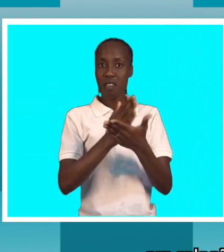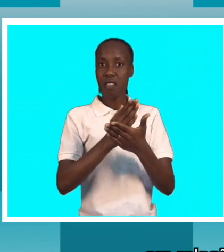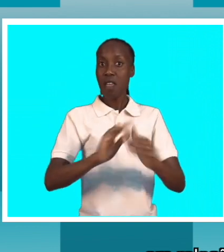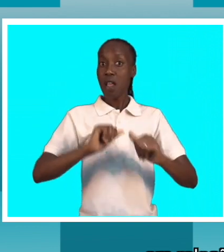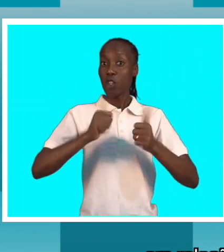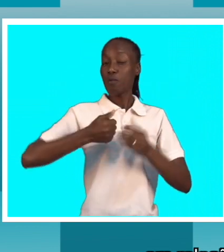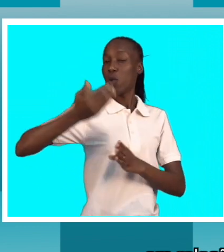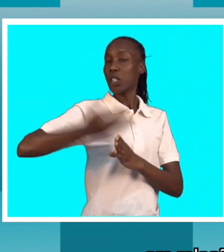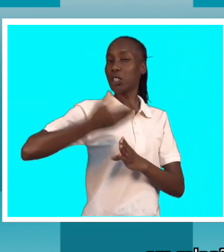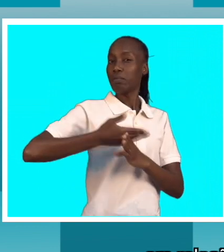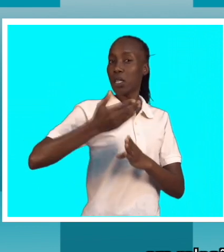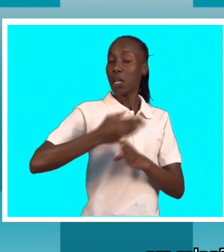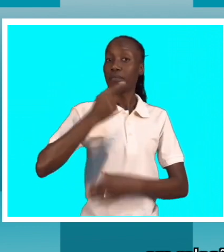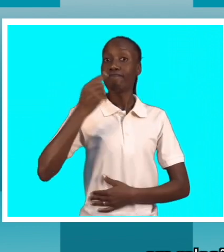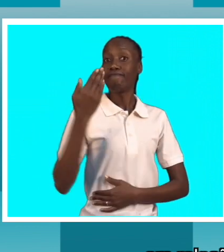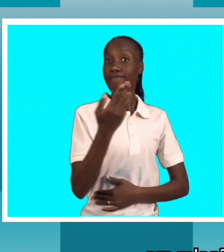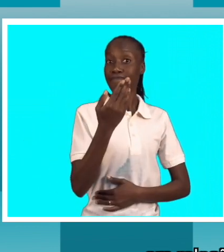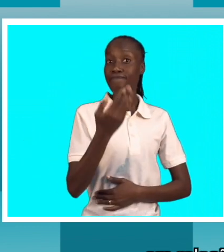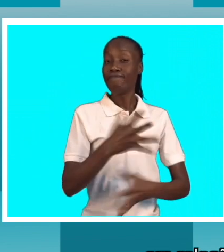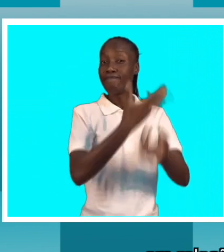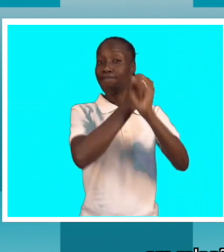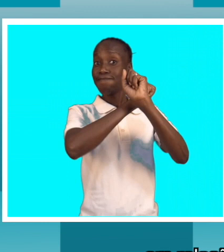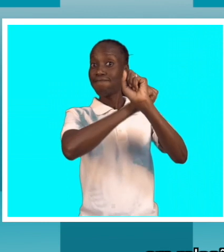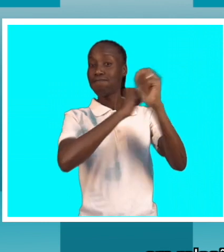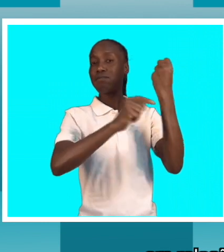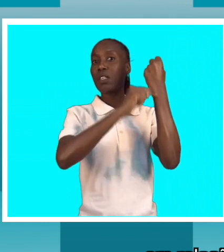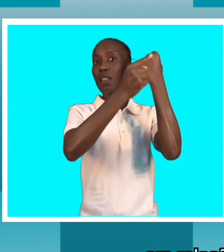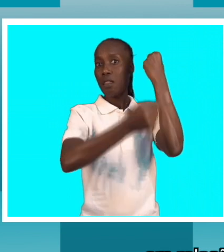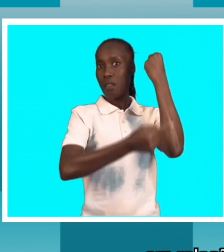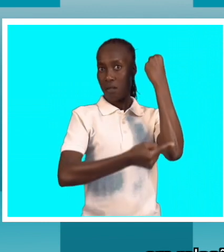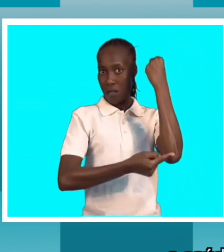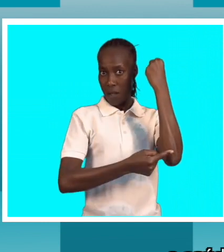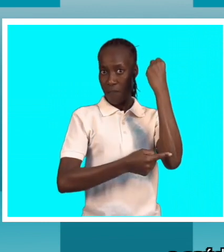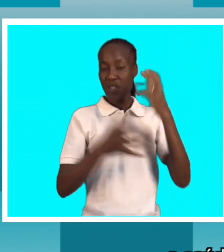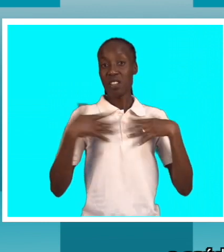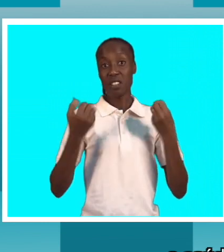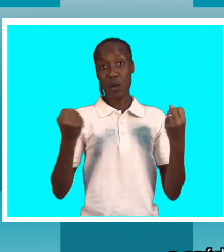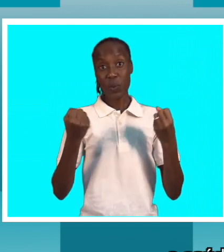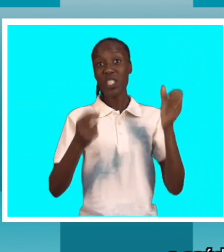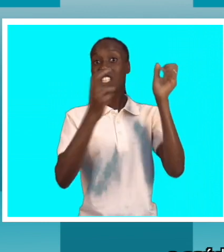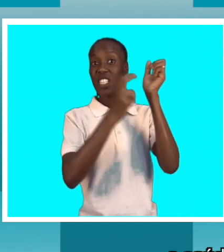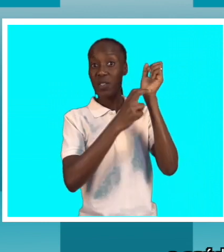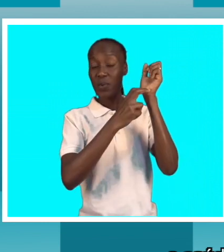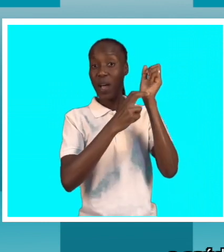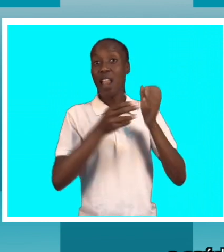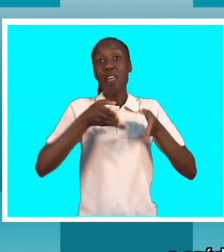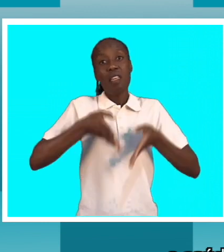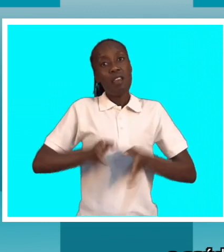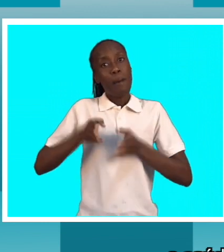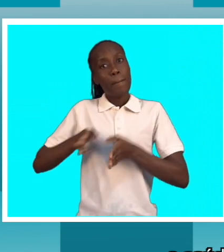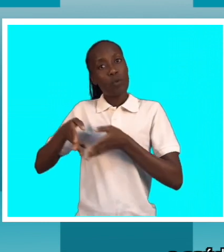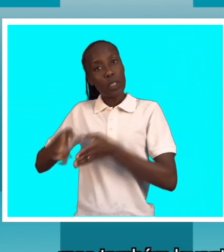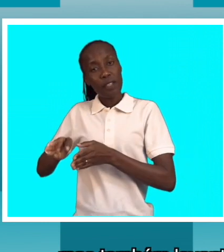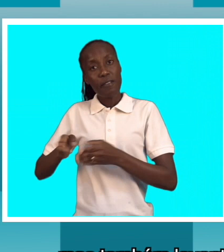em relação às boas práticas no que diz respeito ao planeamento familiar e saúde sexual e reprodutiva.